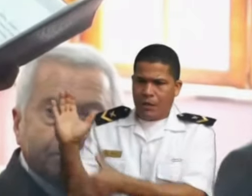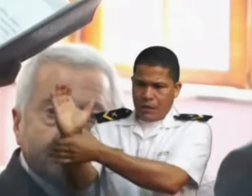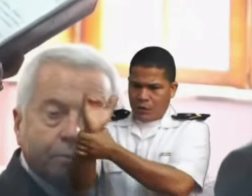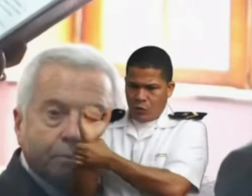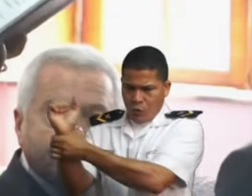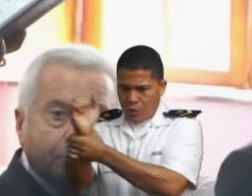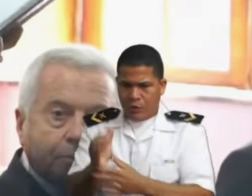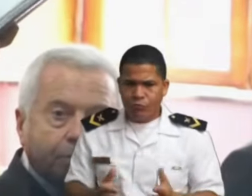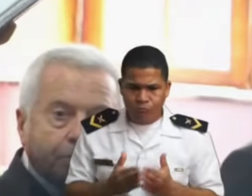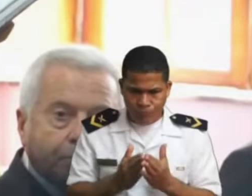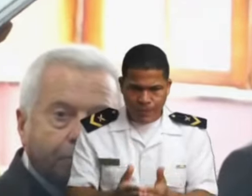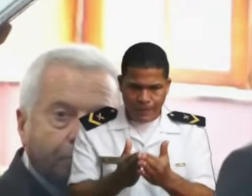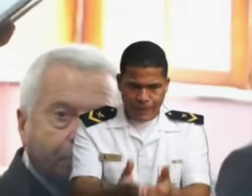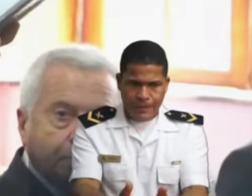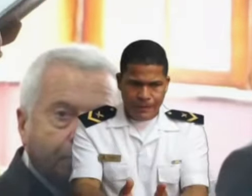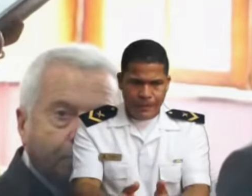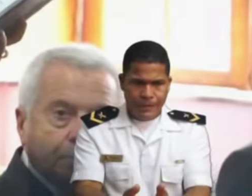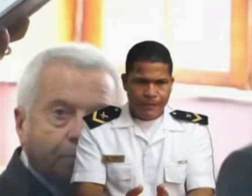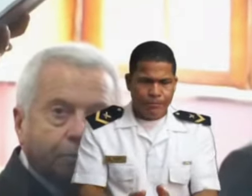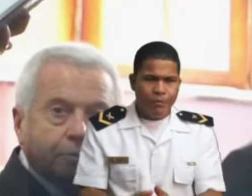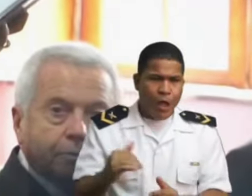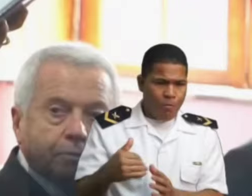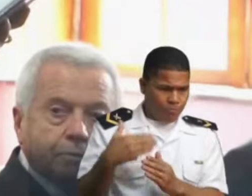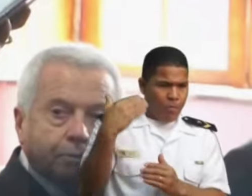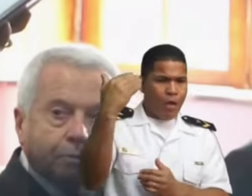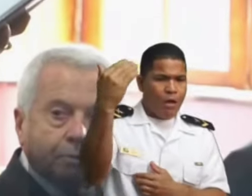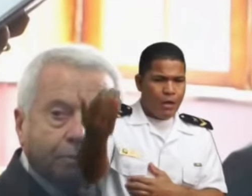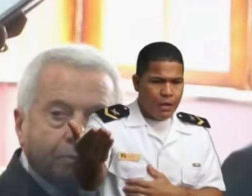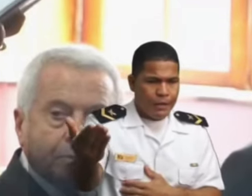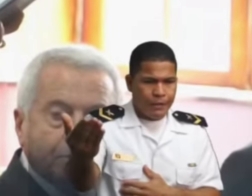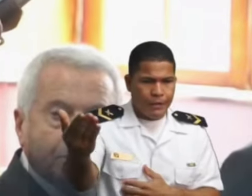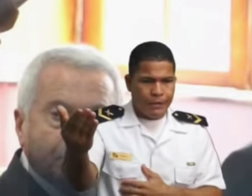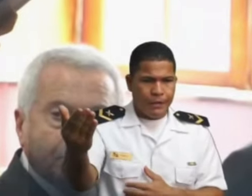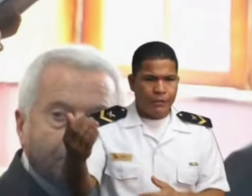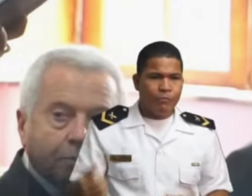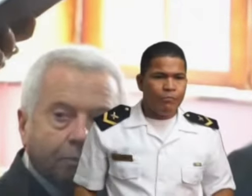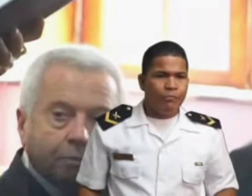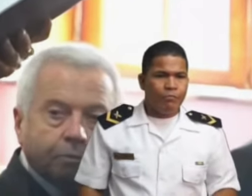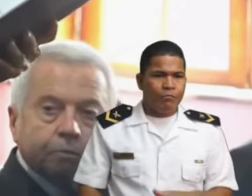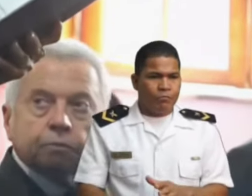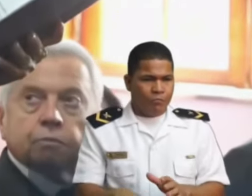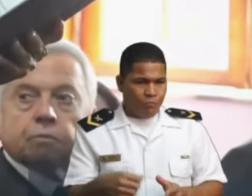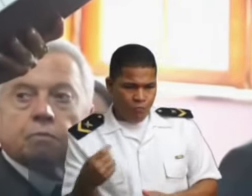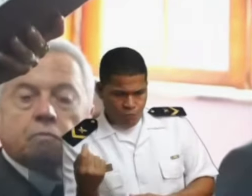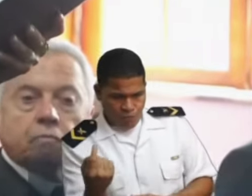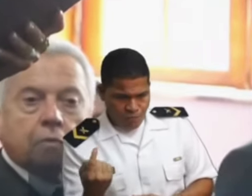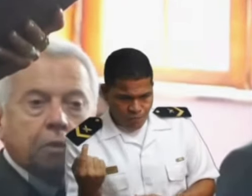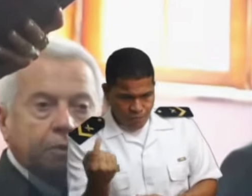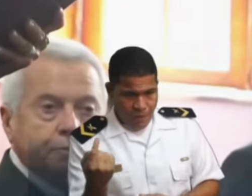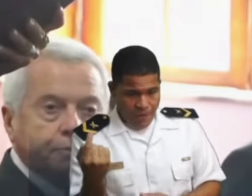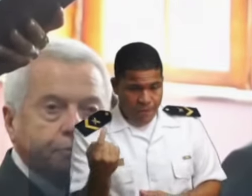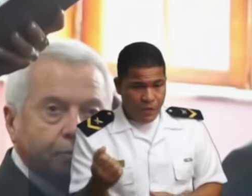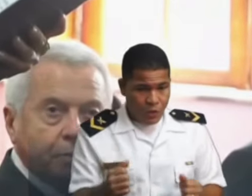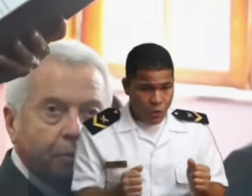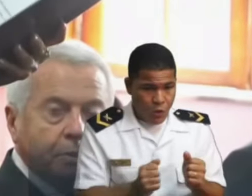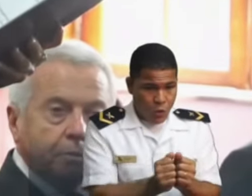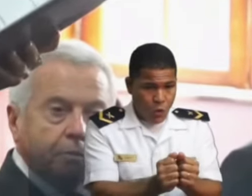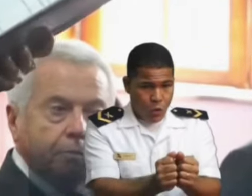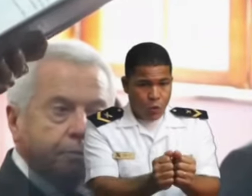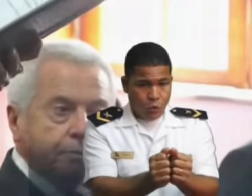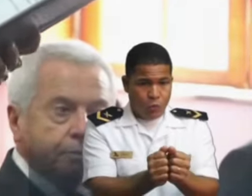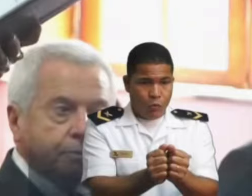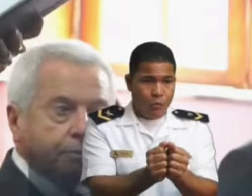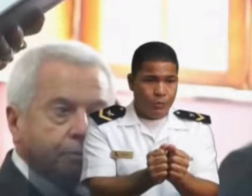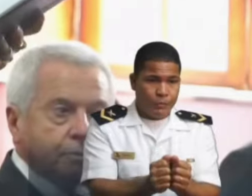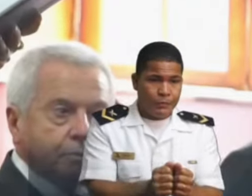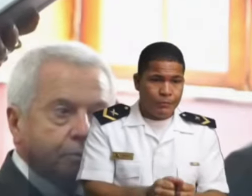da navegação. Indo além, uma vez que, sendo vinculado ao Ministério da Defesa por meio do Comando